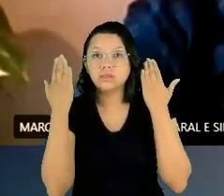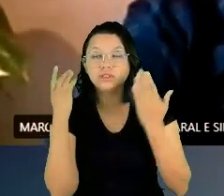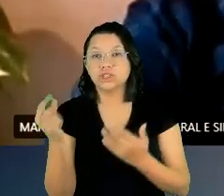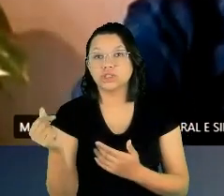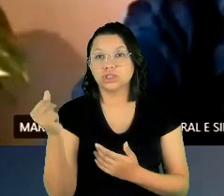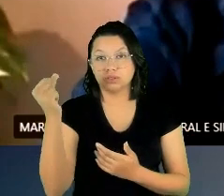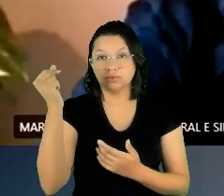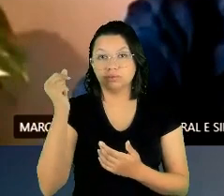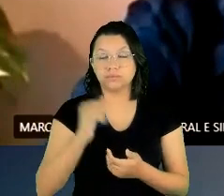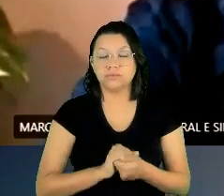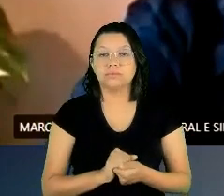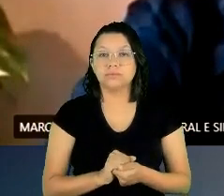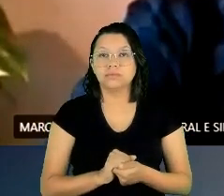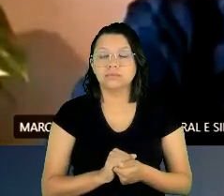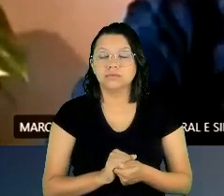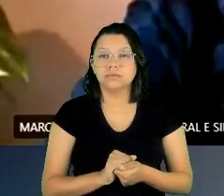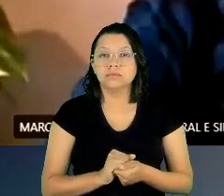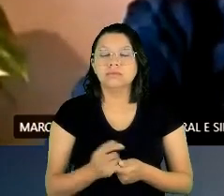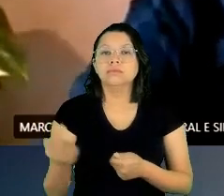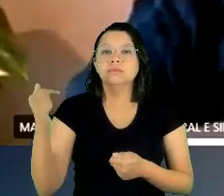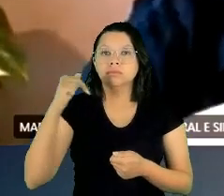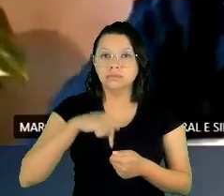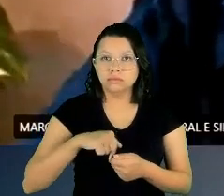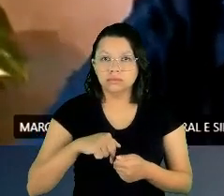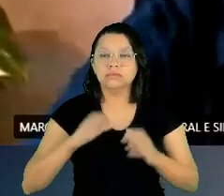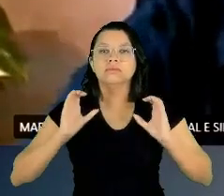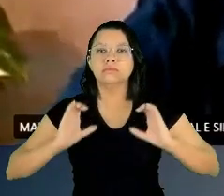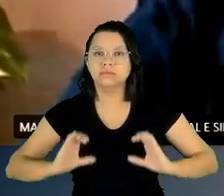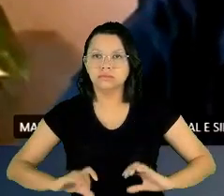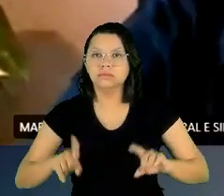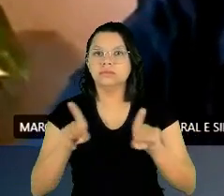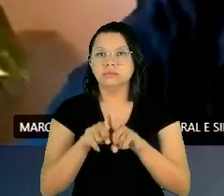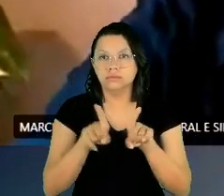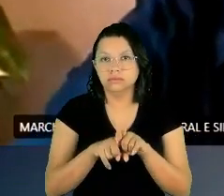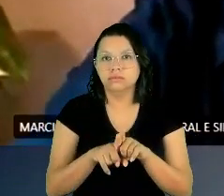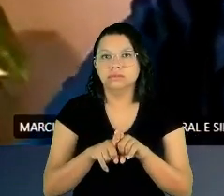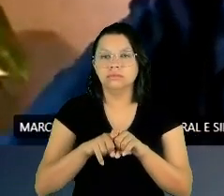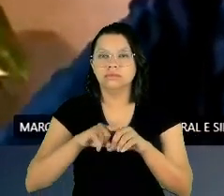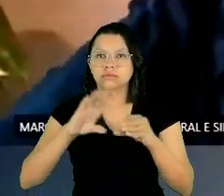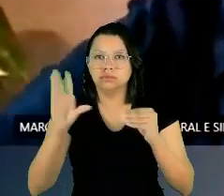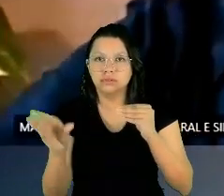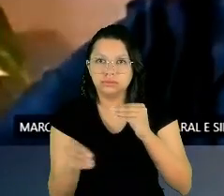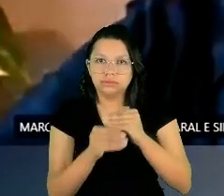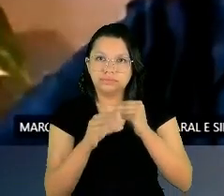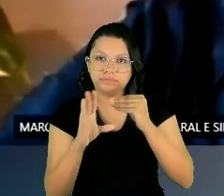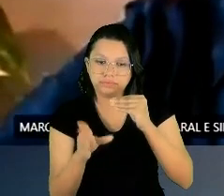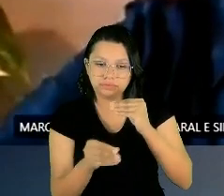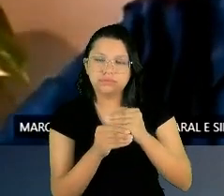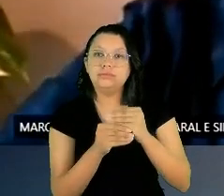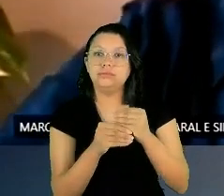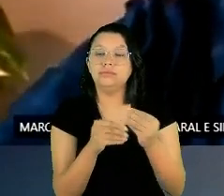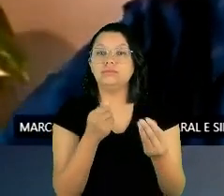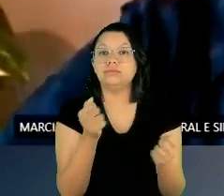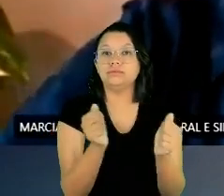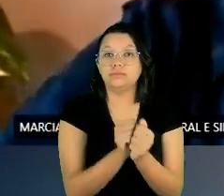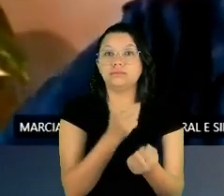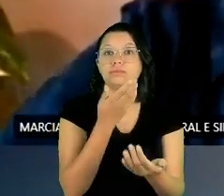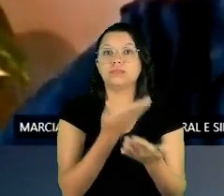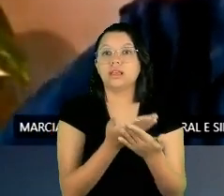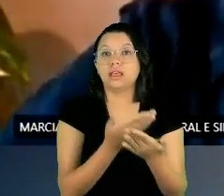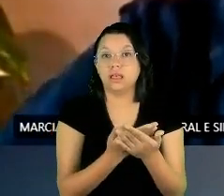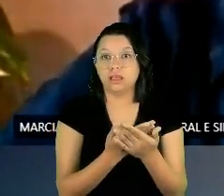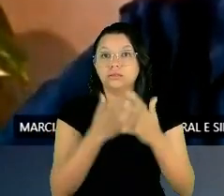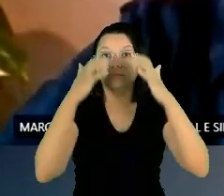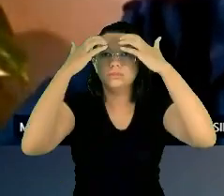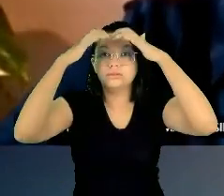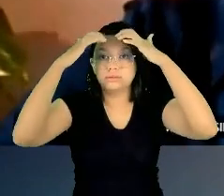veio a psicologia econômica, e veio a economia comportamental. que veio juntar, então, o estudo da cognição,